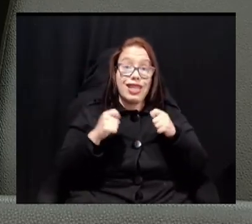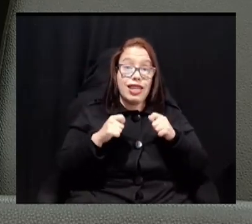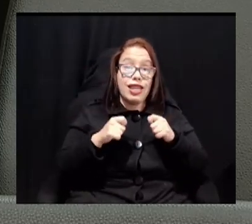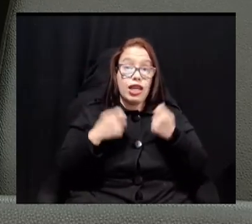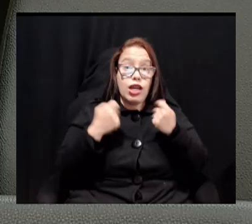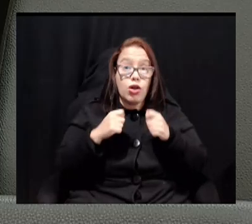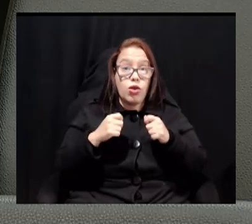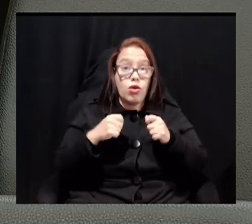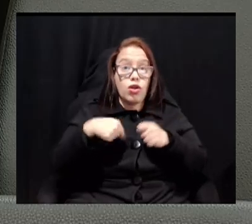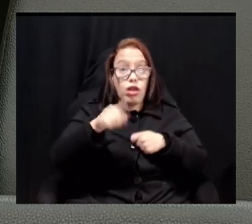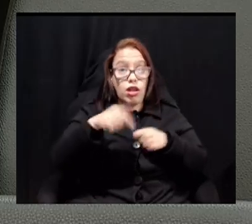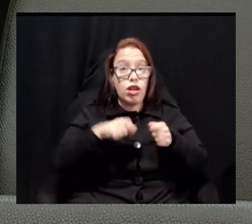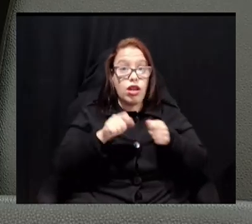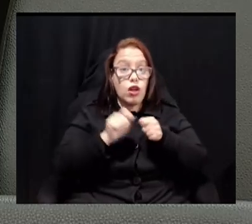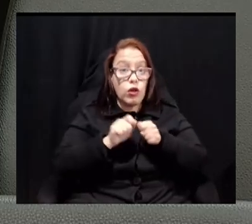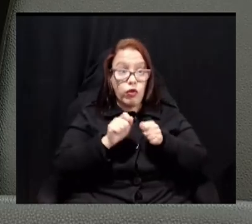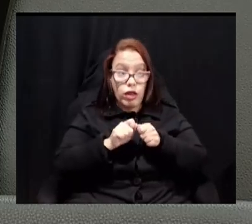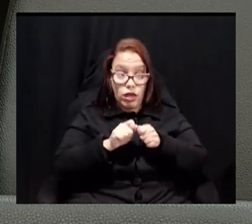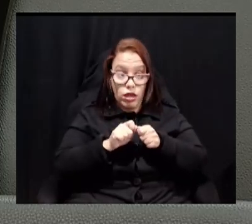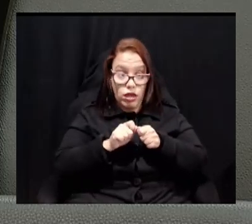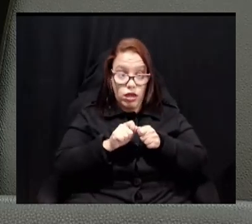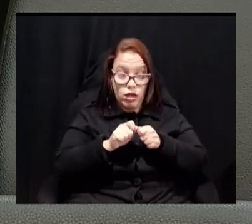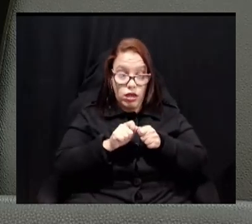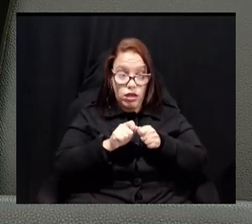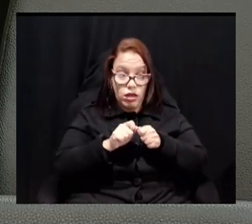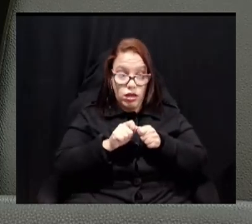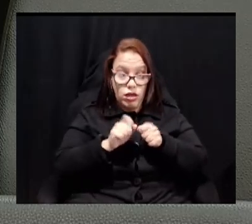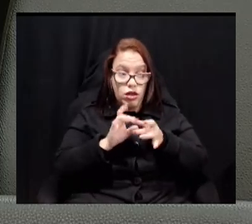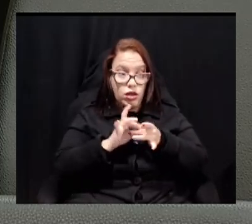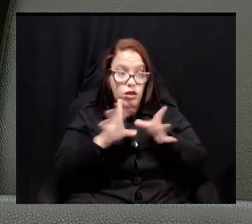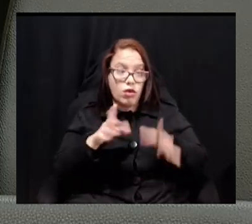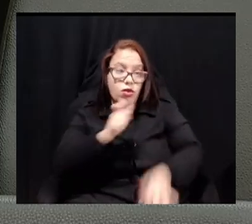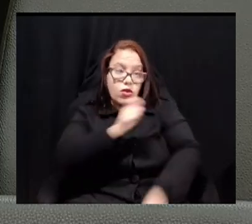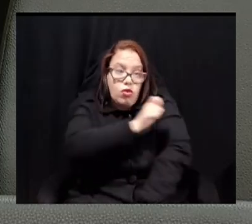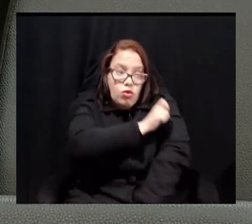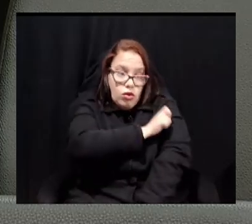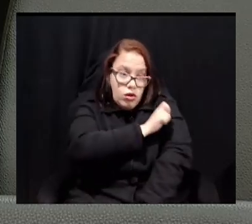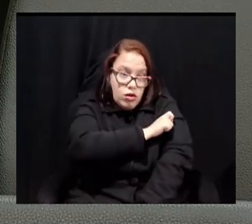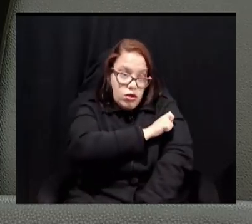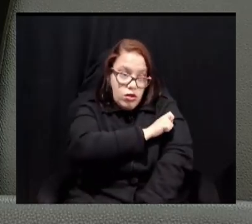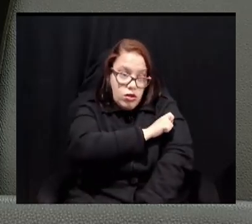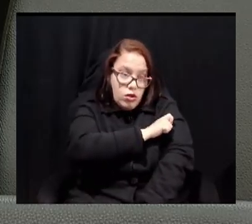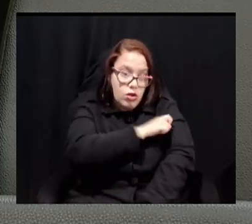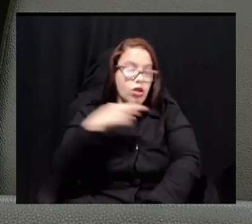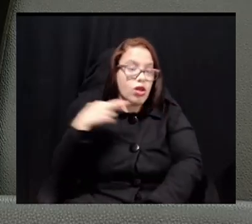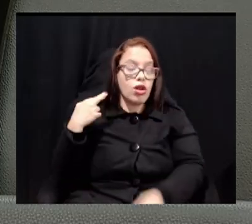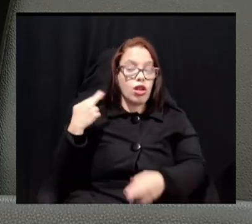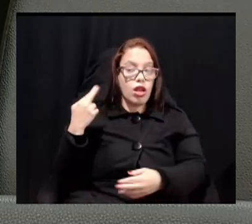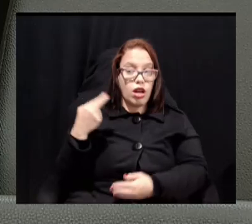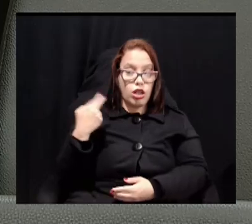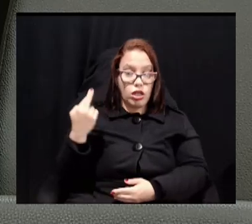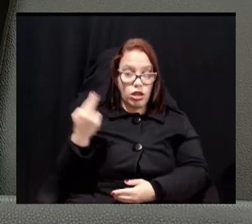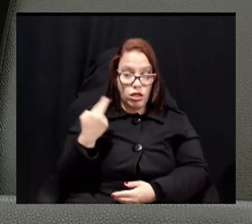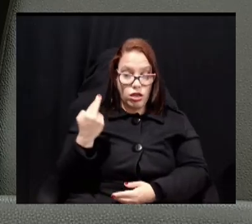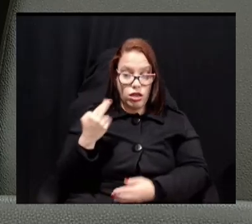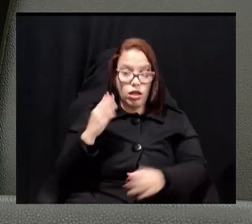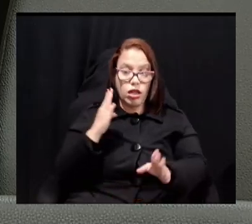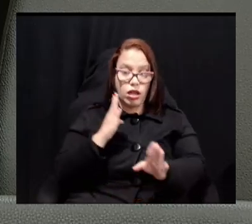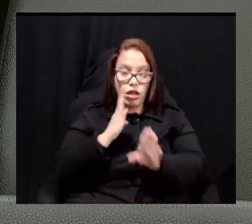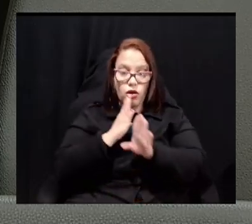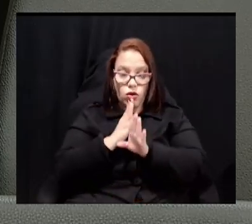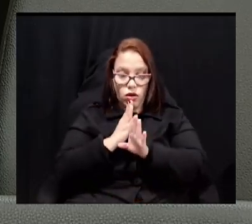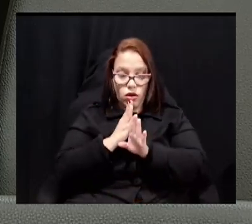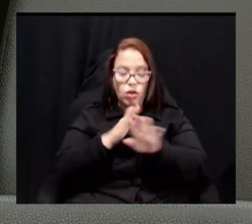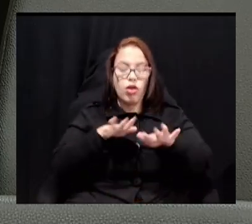não e fazer isso dentro. Se for espontâneo dos alunos, de determinada religião, se encontrarem naquele